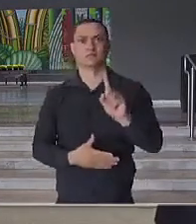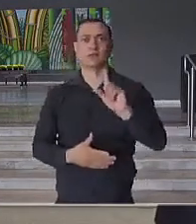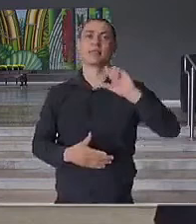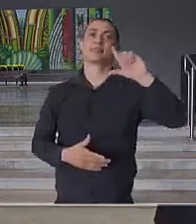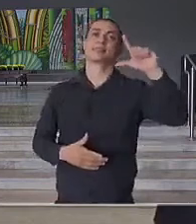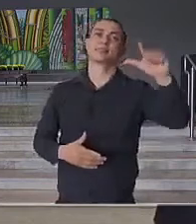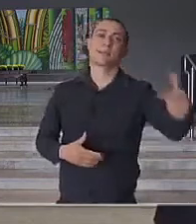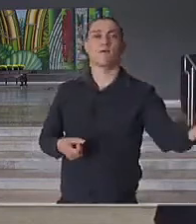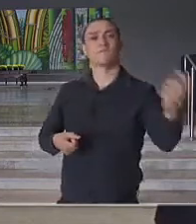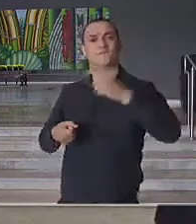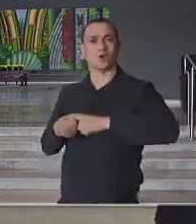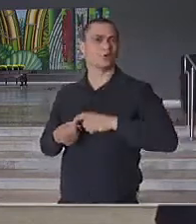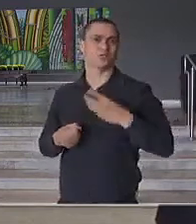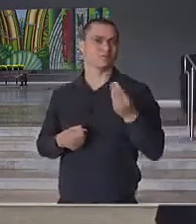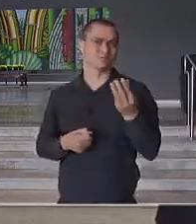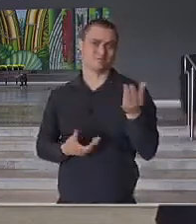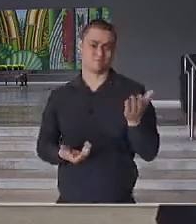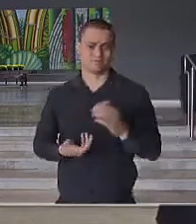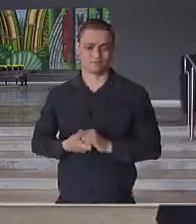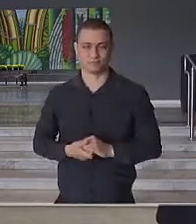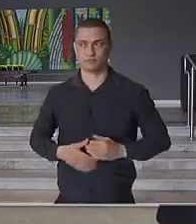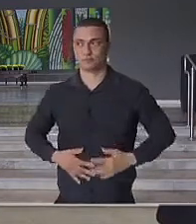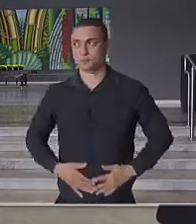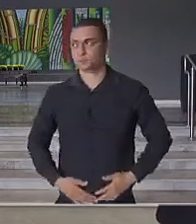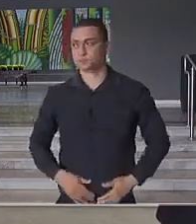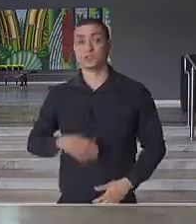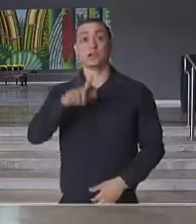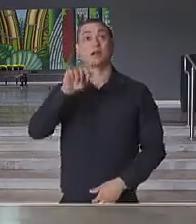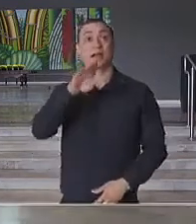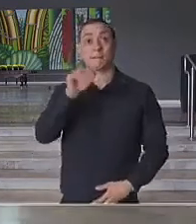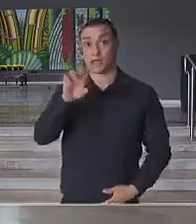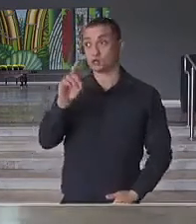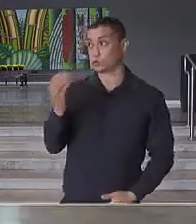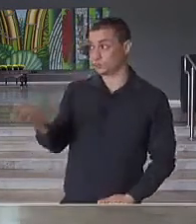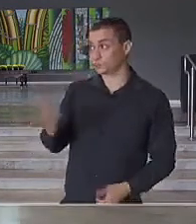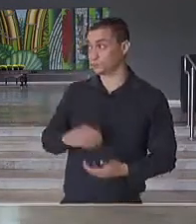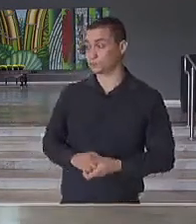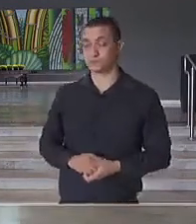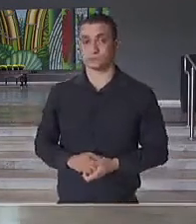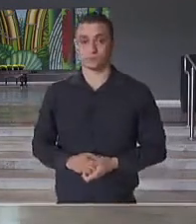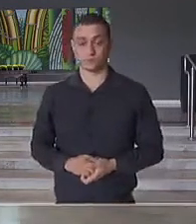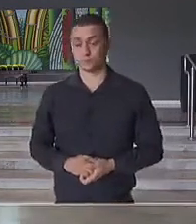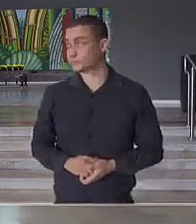depois voltarem a São Paulo. João Gabardo.